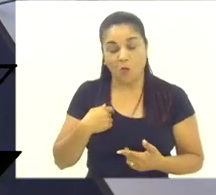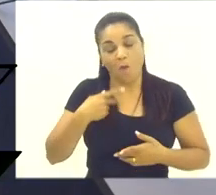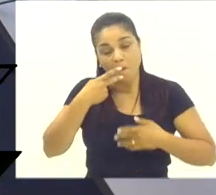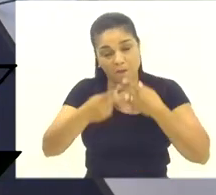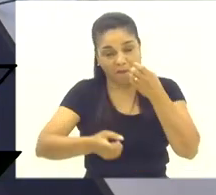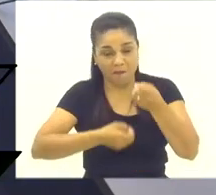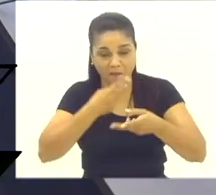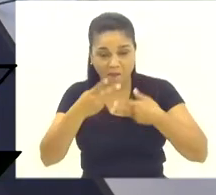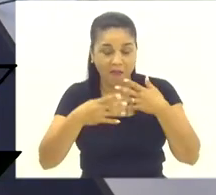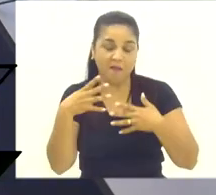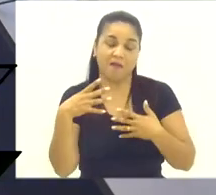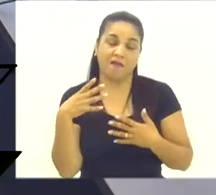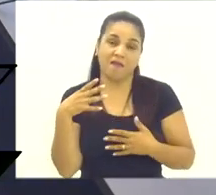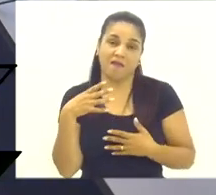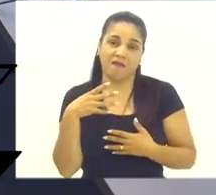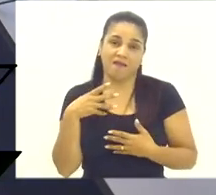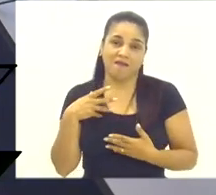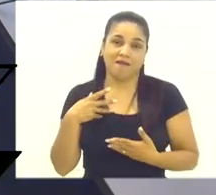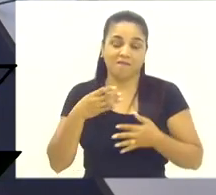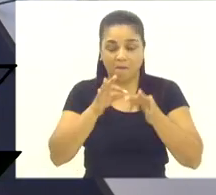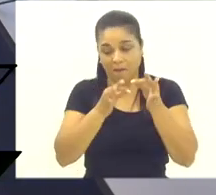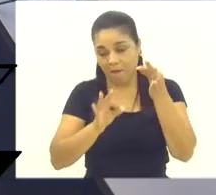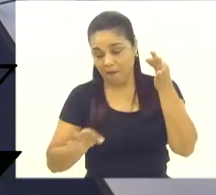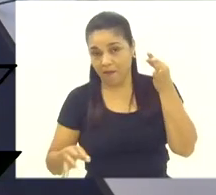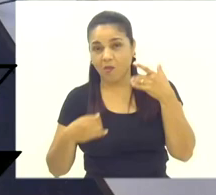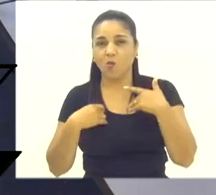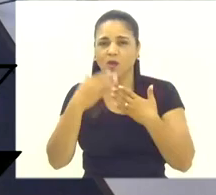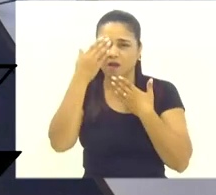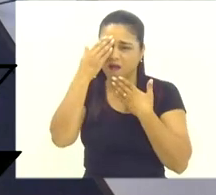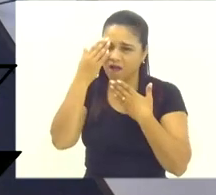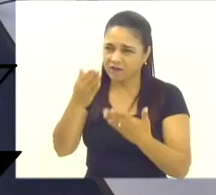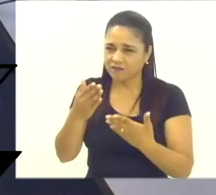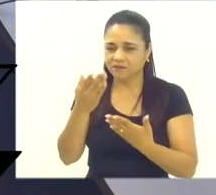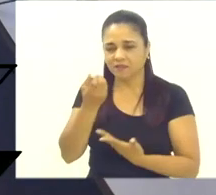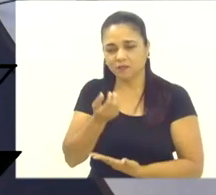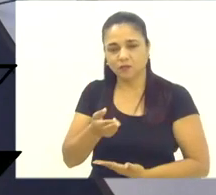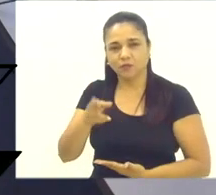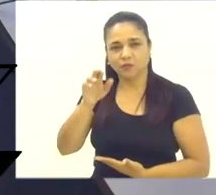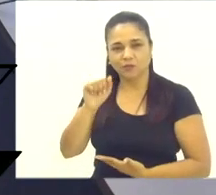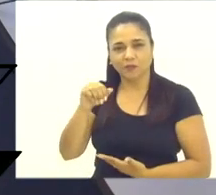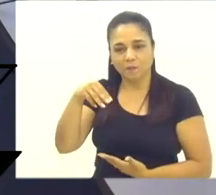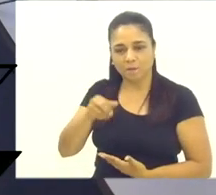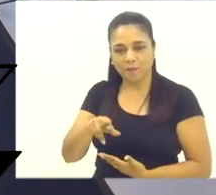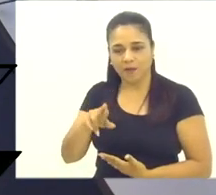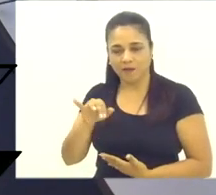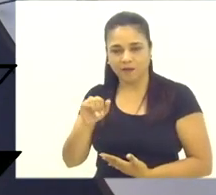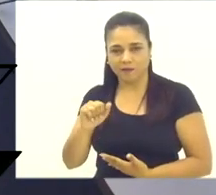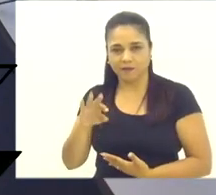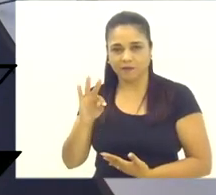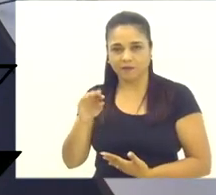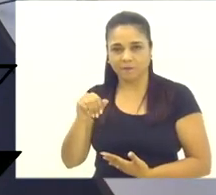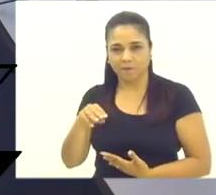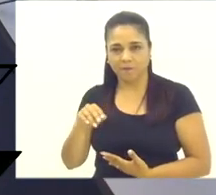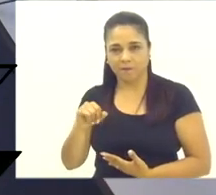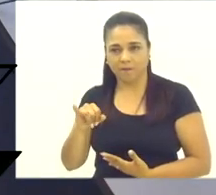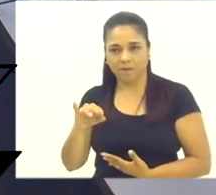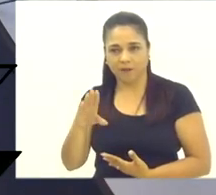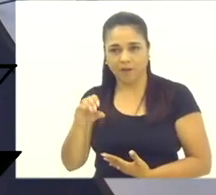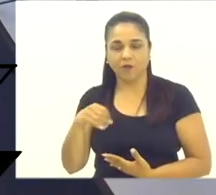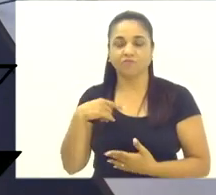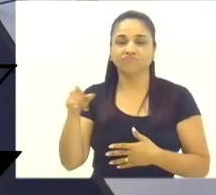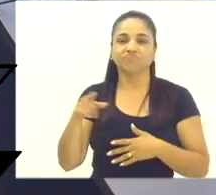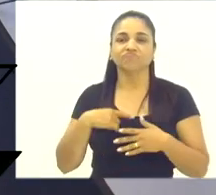mas eu quero muito agradecer aqui a presença da Dra Mariana Tamari diretor executiva da ONG